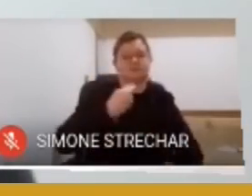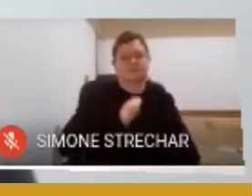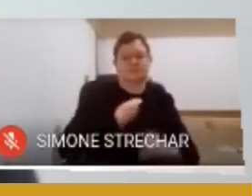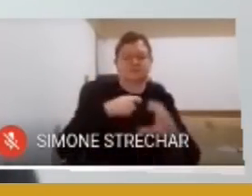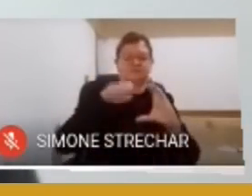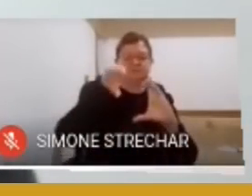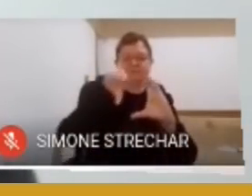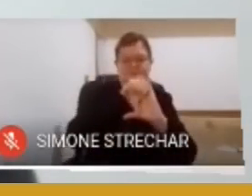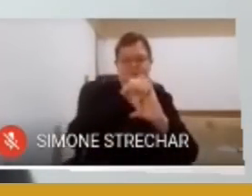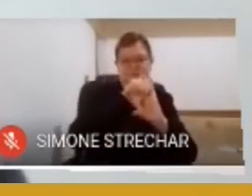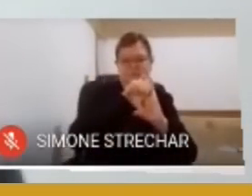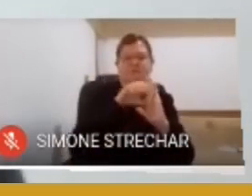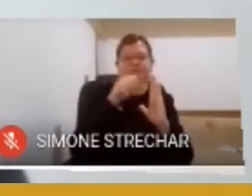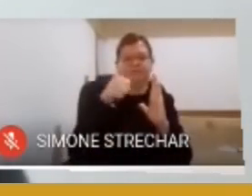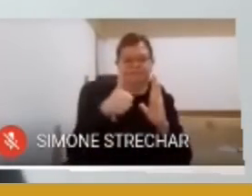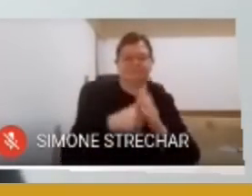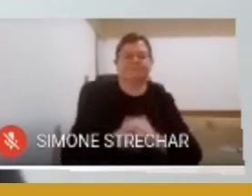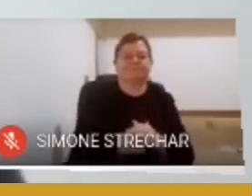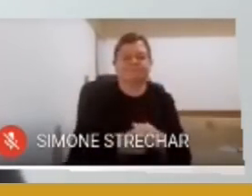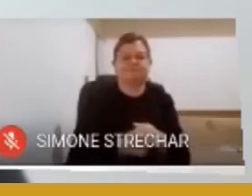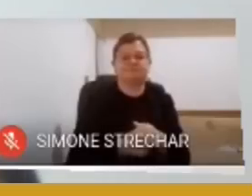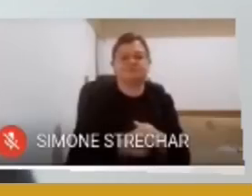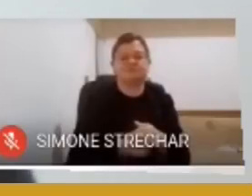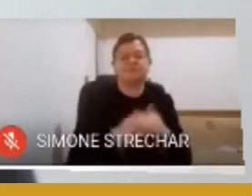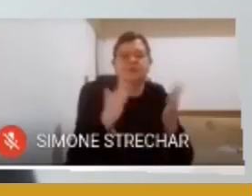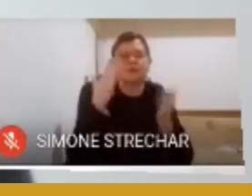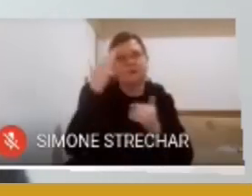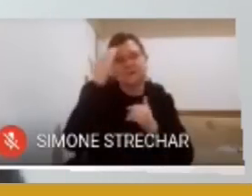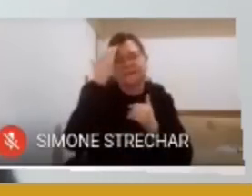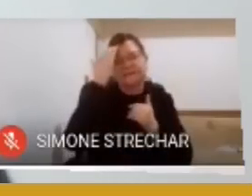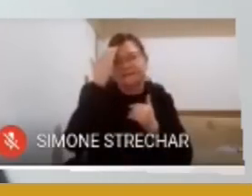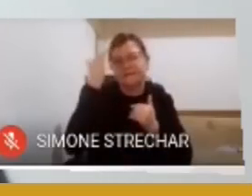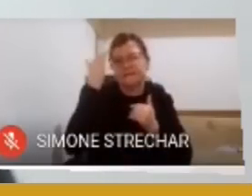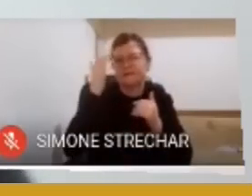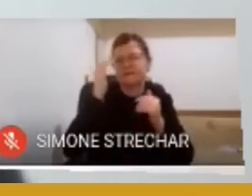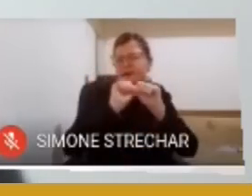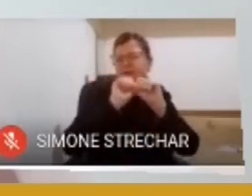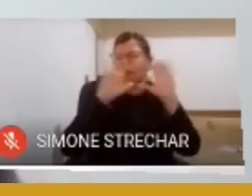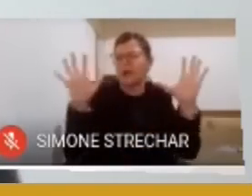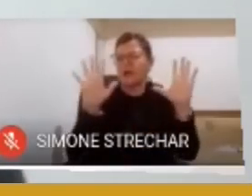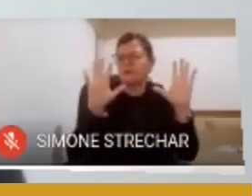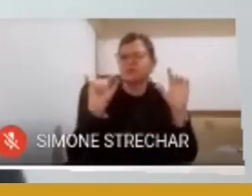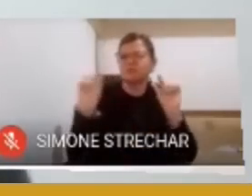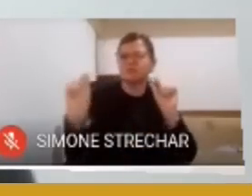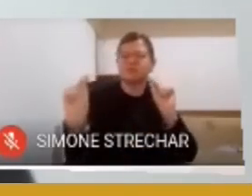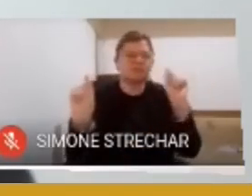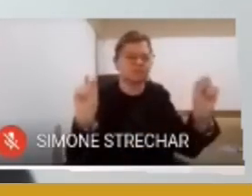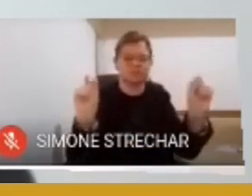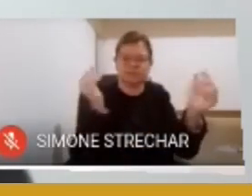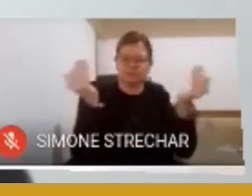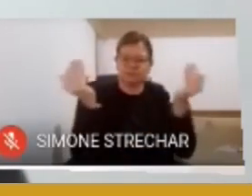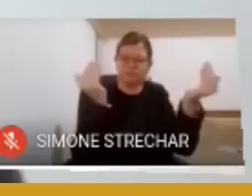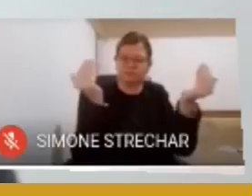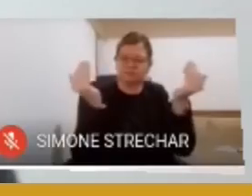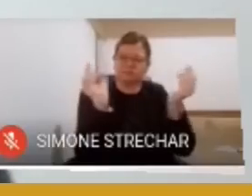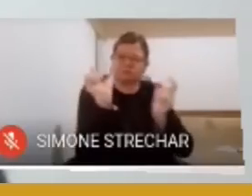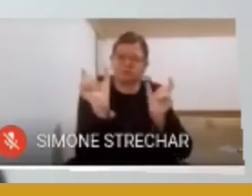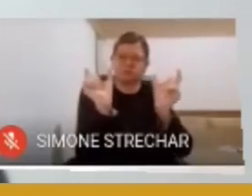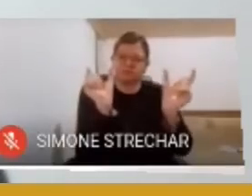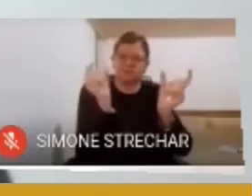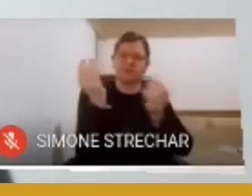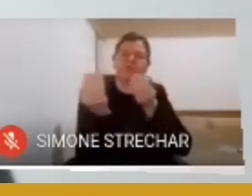ter em mente como utilizar. Então, eu sugiro não utilizem o termo pedofilia para o crime.